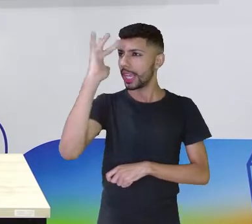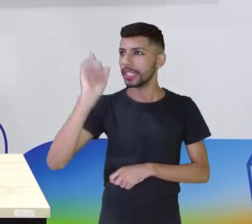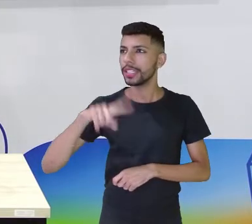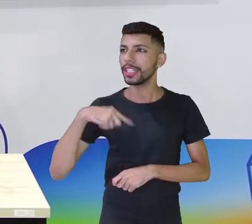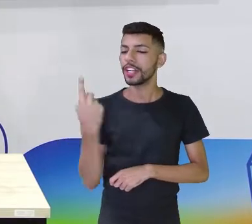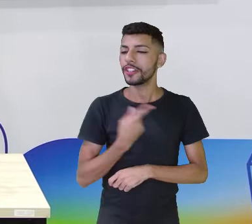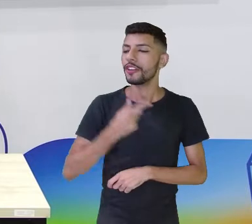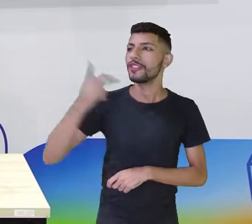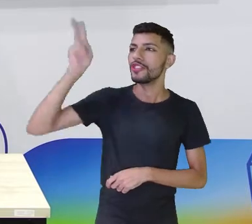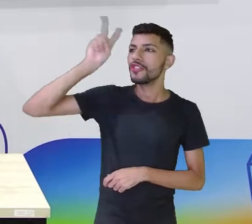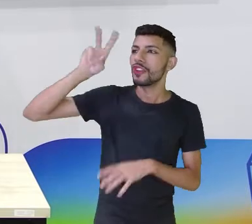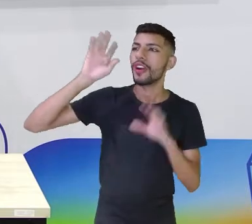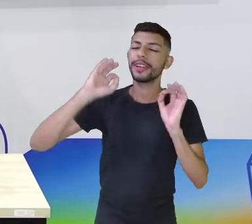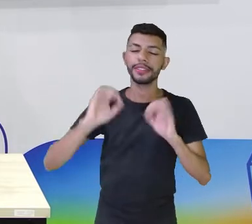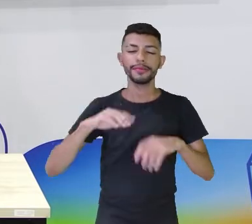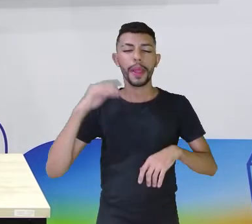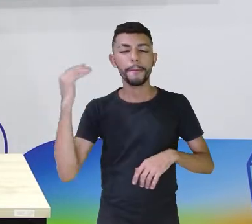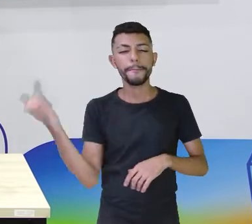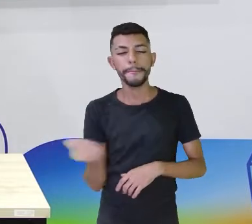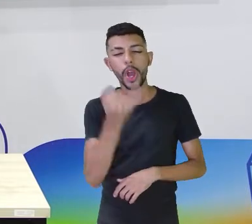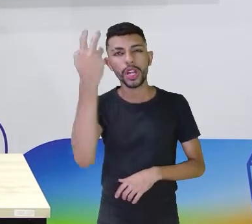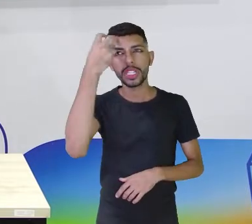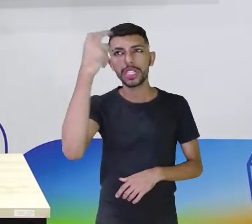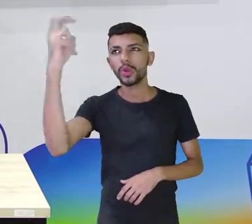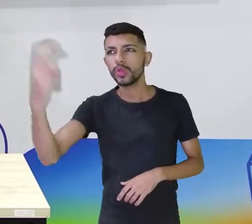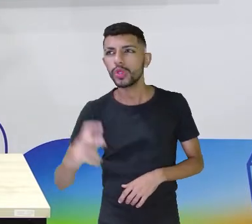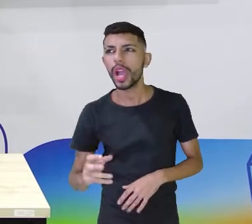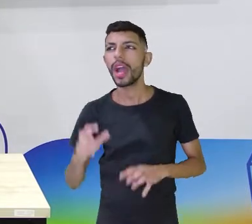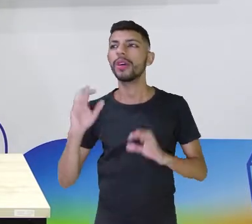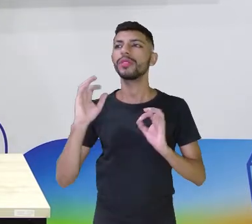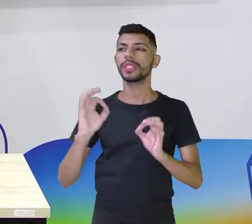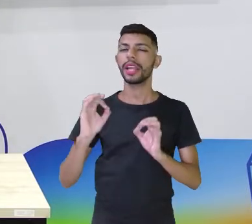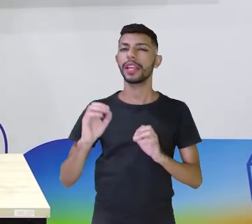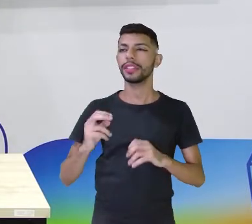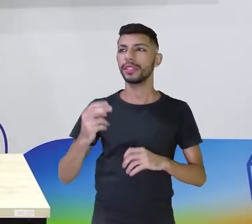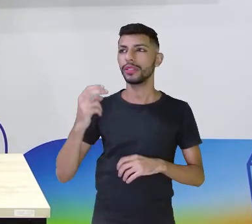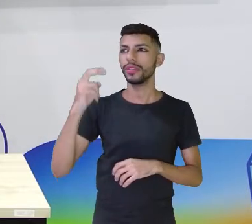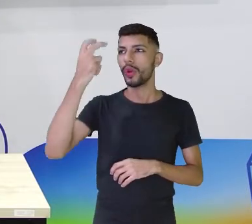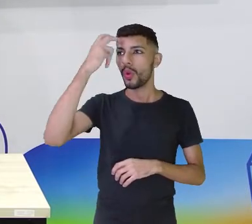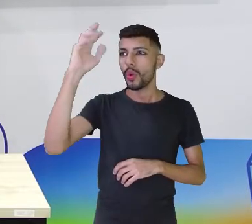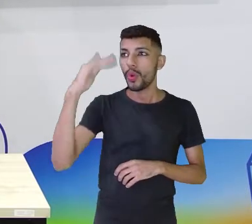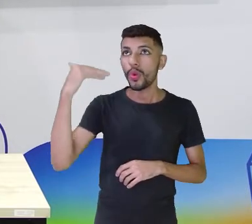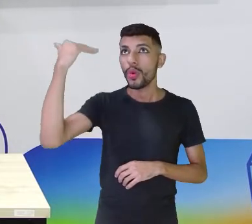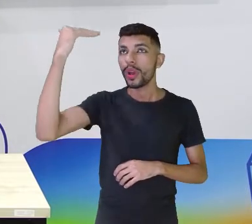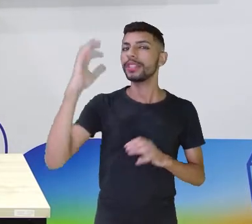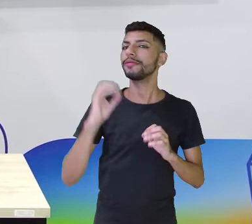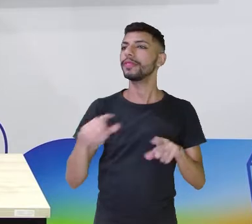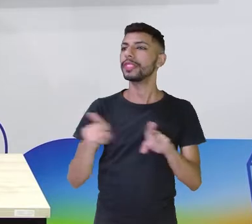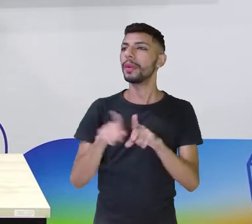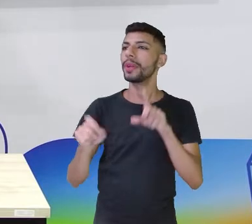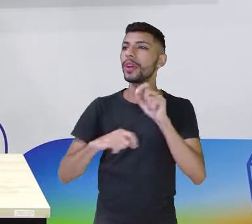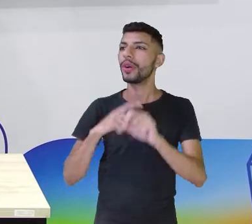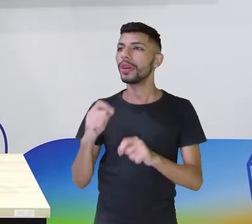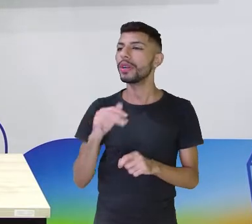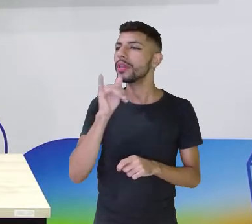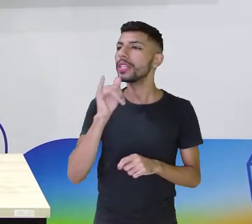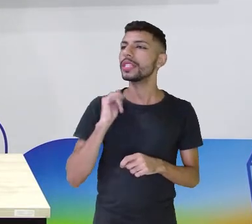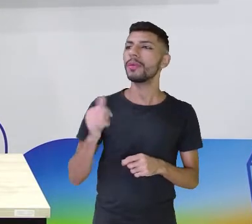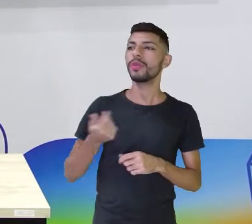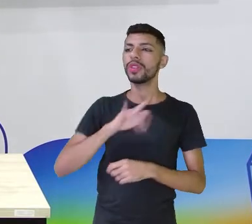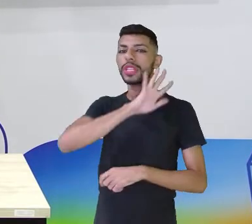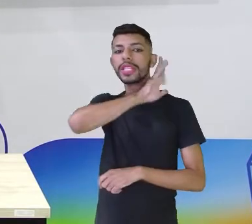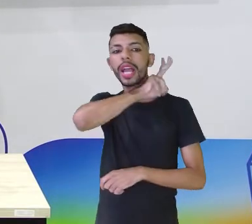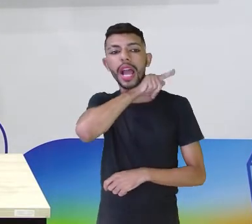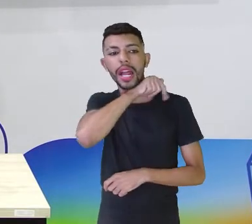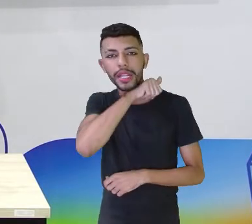importância cultural, a sua riqueza, a questão do culto aos animais, eles prestigiam